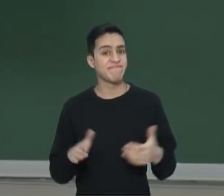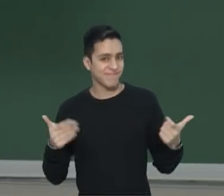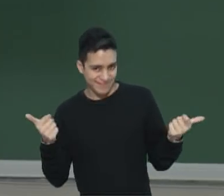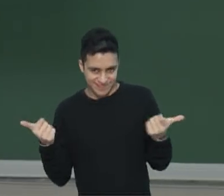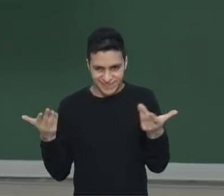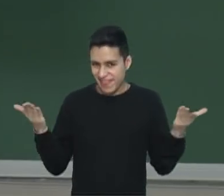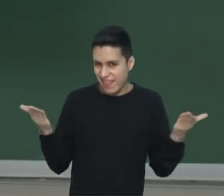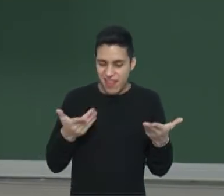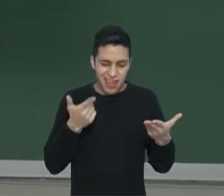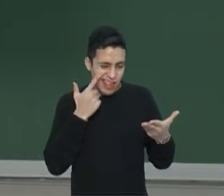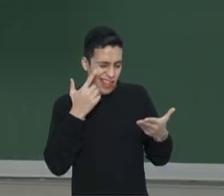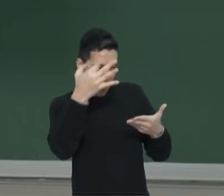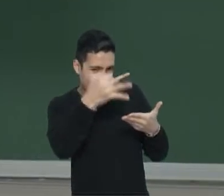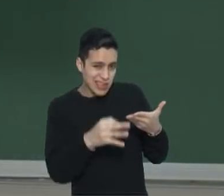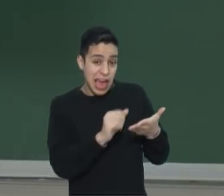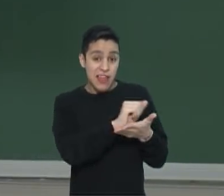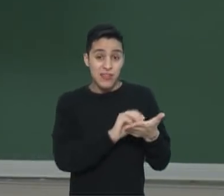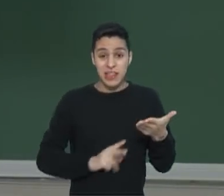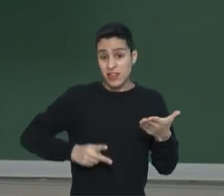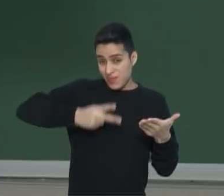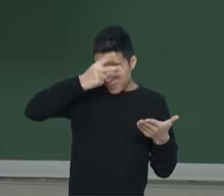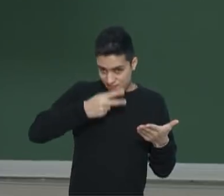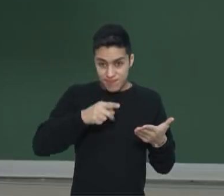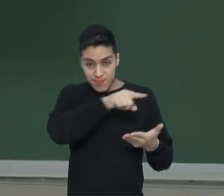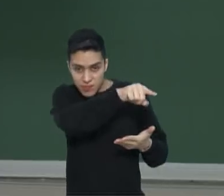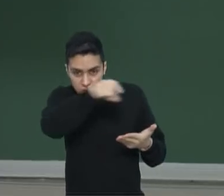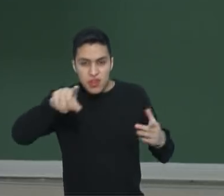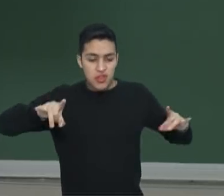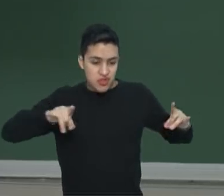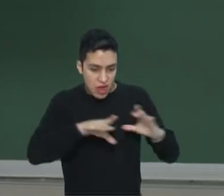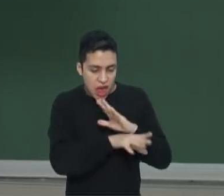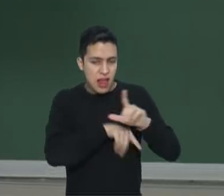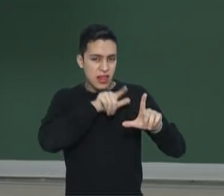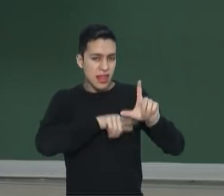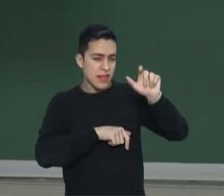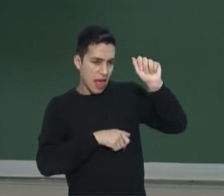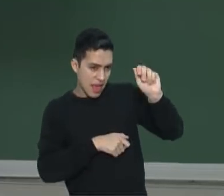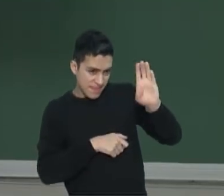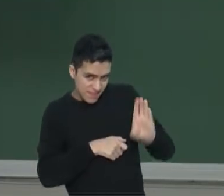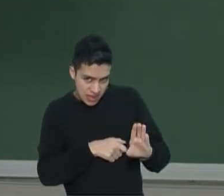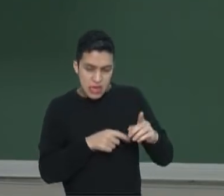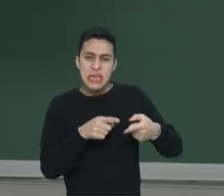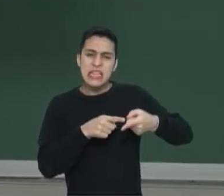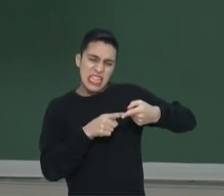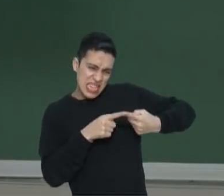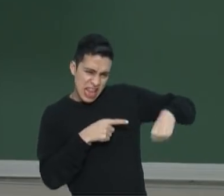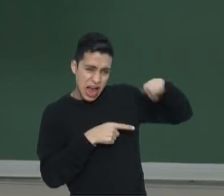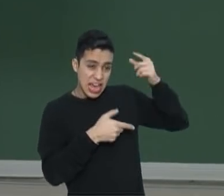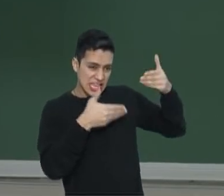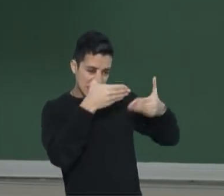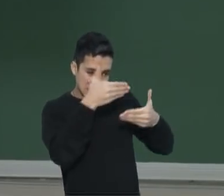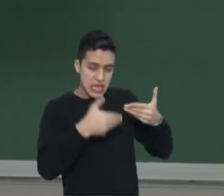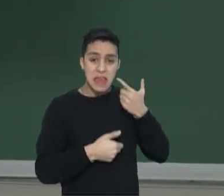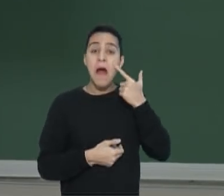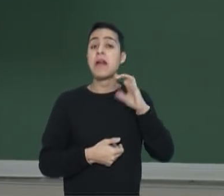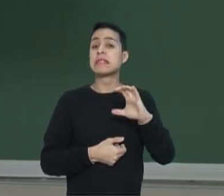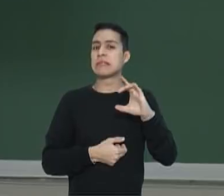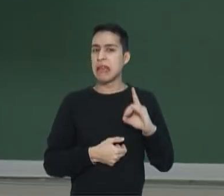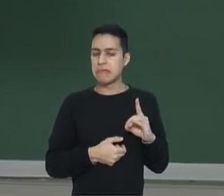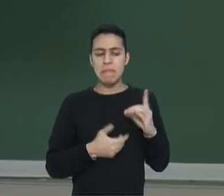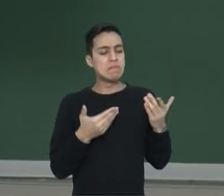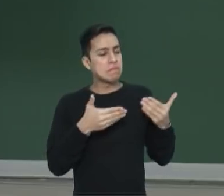Então vamos à correção da atividade 2. Então vocês tinham a letra A e B no slide anterior, aqui a C e a D, e vocês